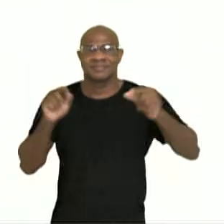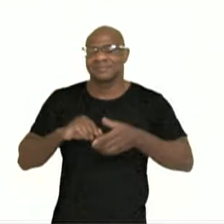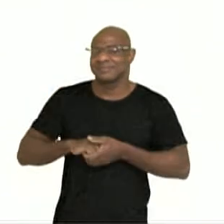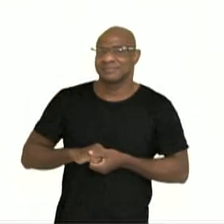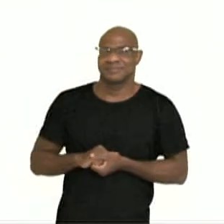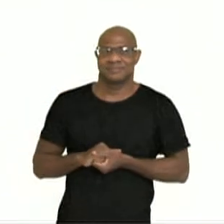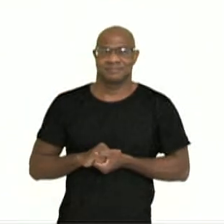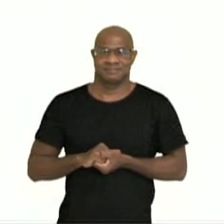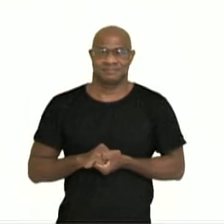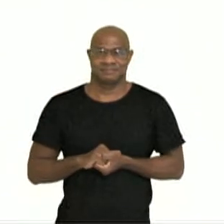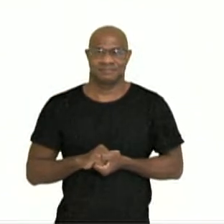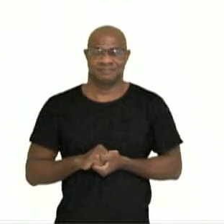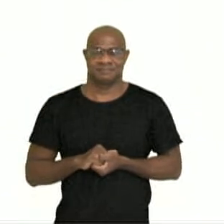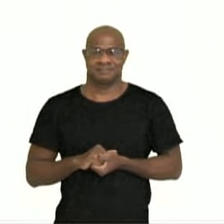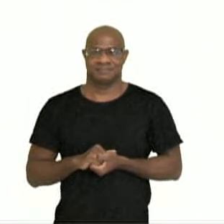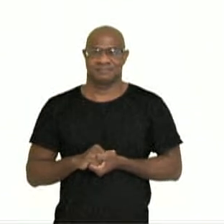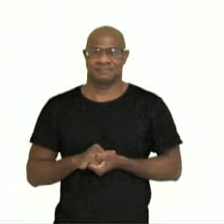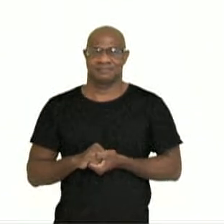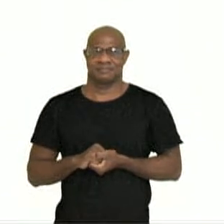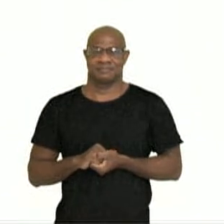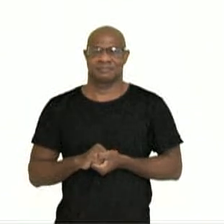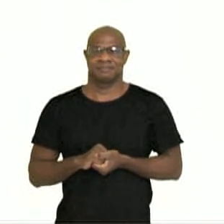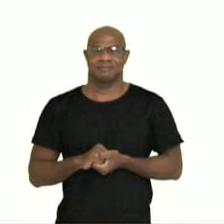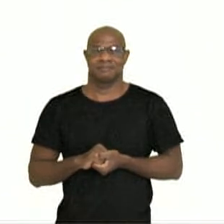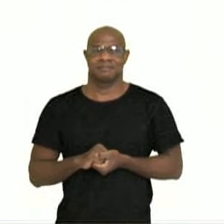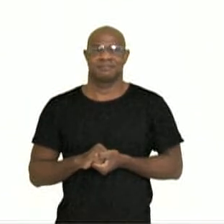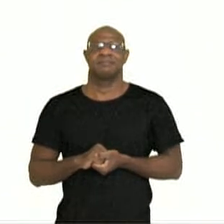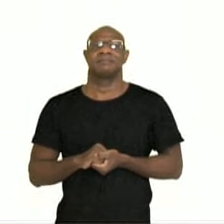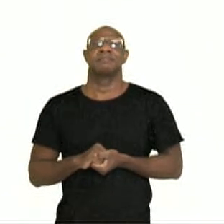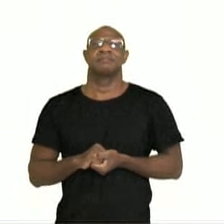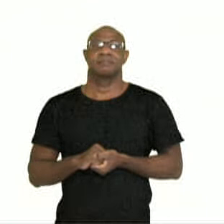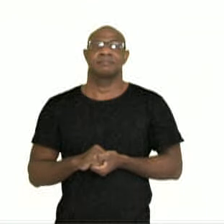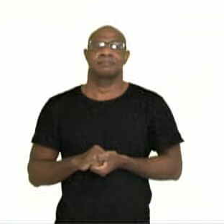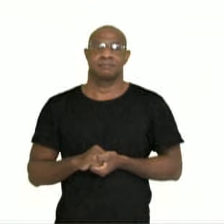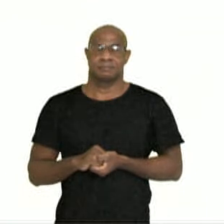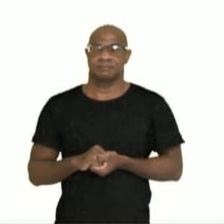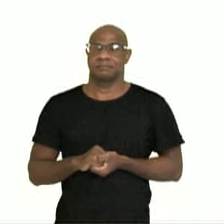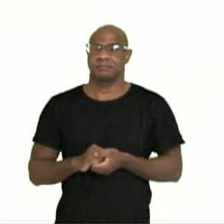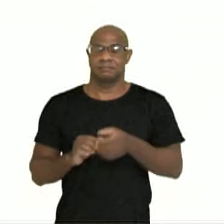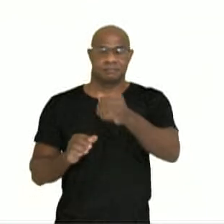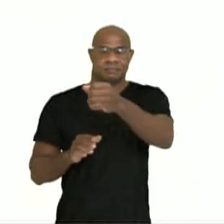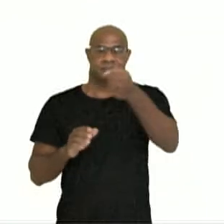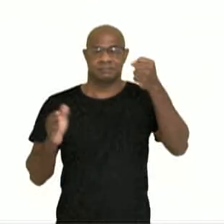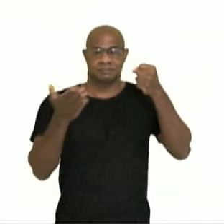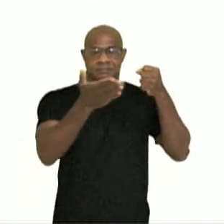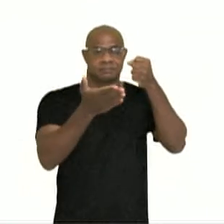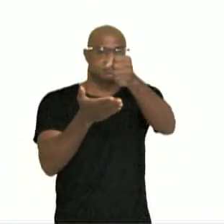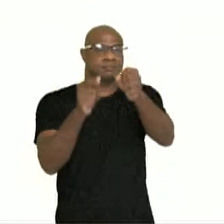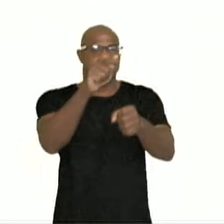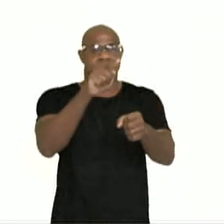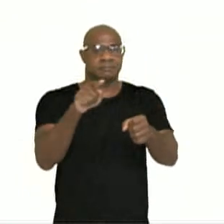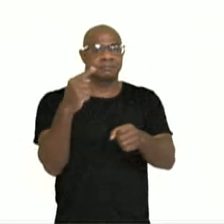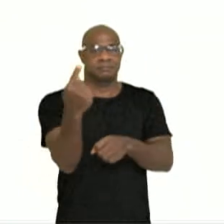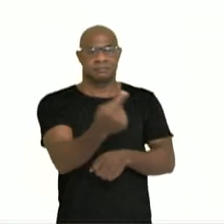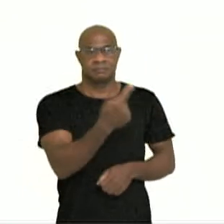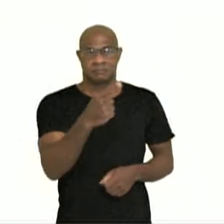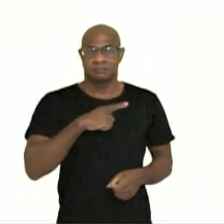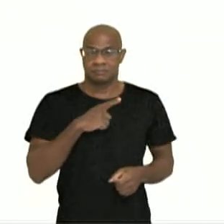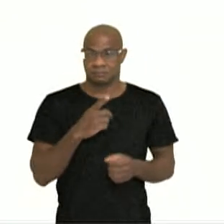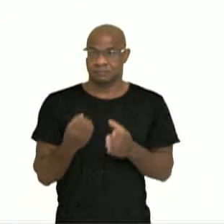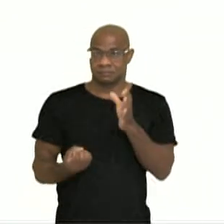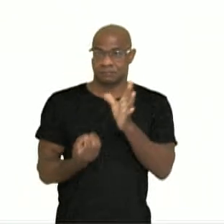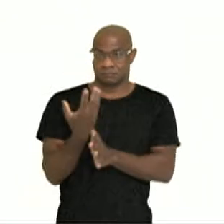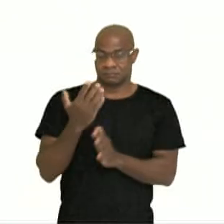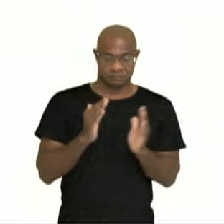was created during the Second World War, né? Incrivelmente, o forno micro-ondas foi criado durante a Segunda